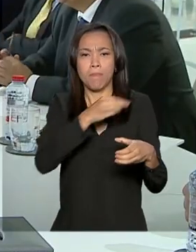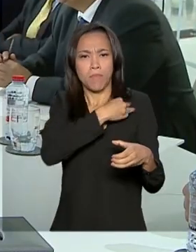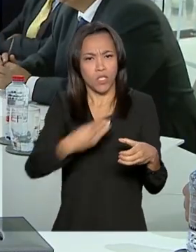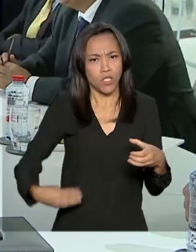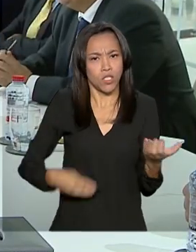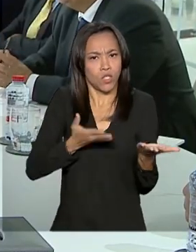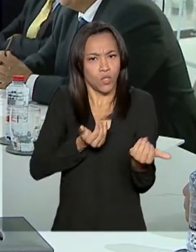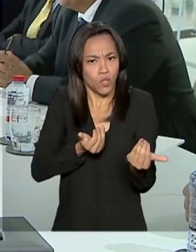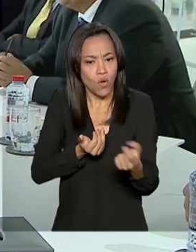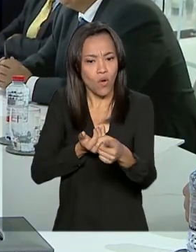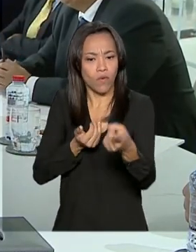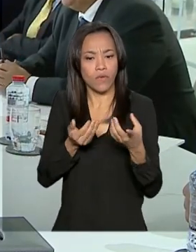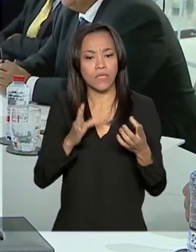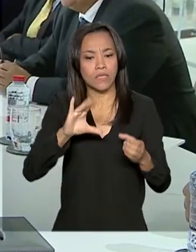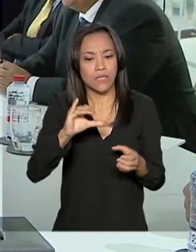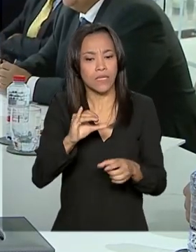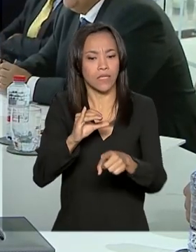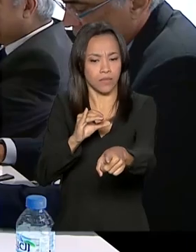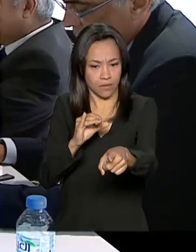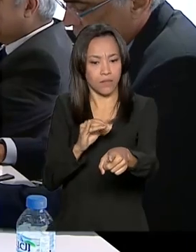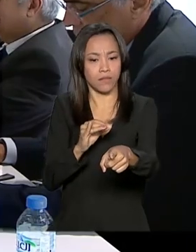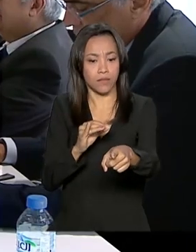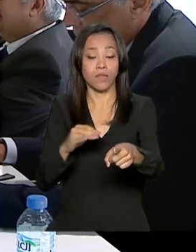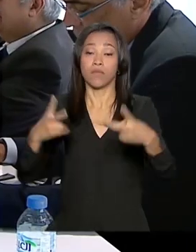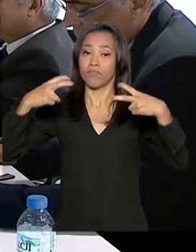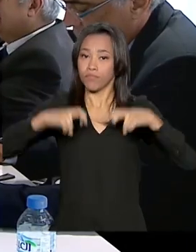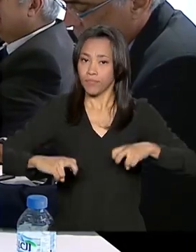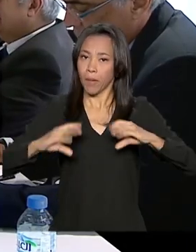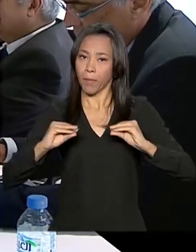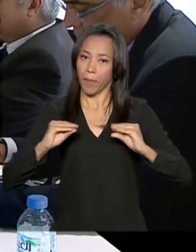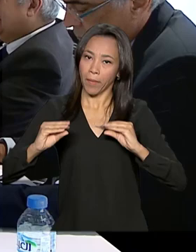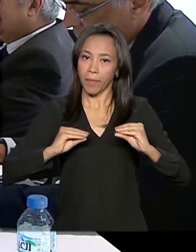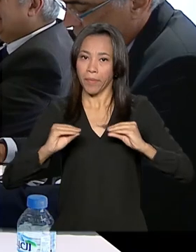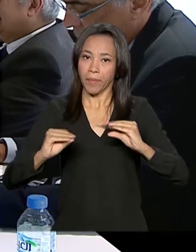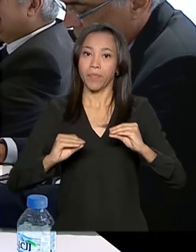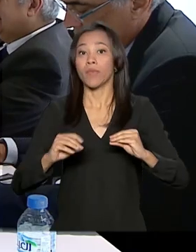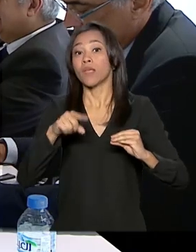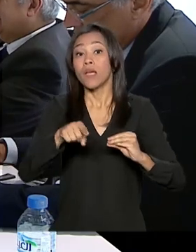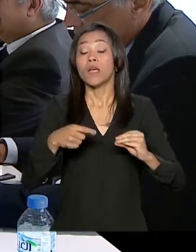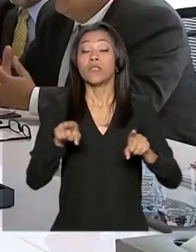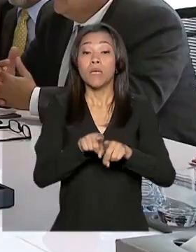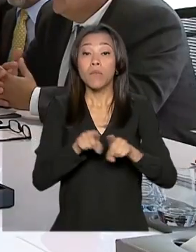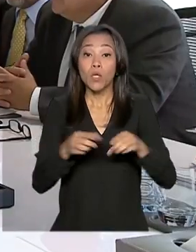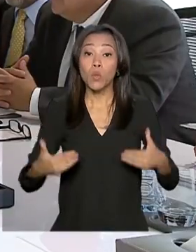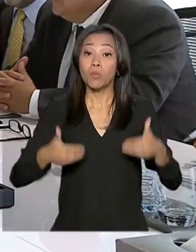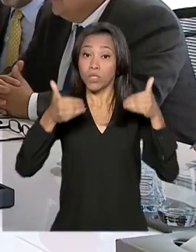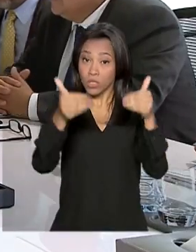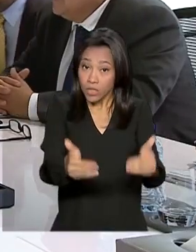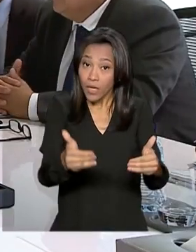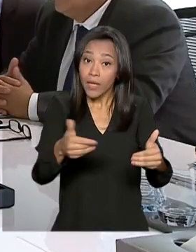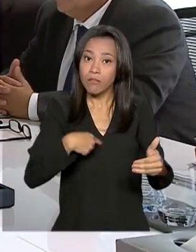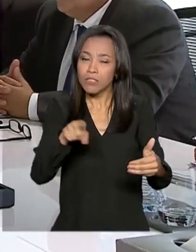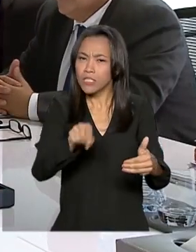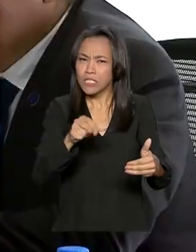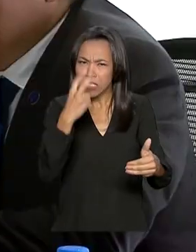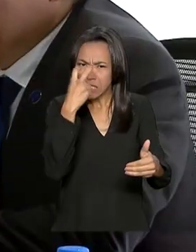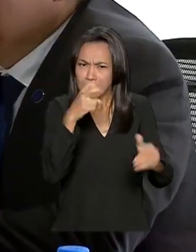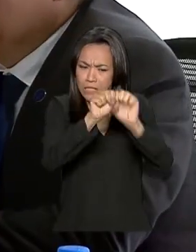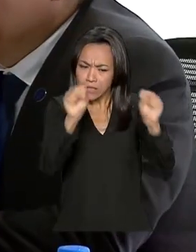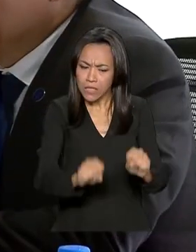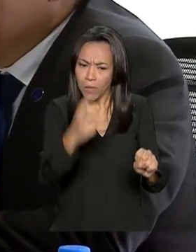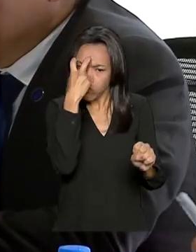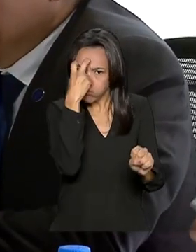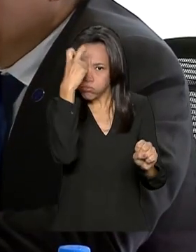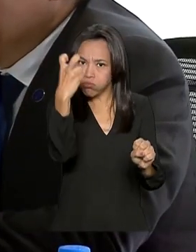e da ciência avançadas o ministério de inteligência artificial também estava no roteiro a